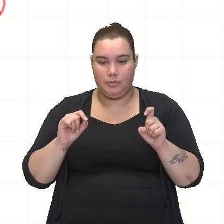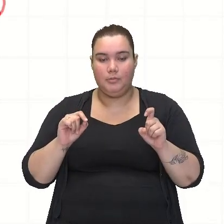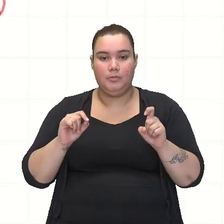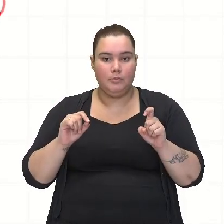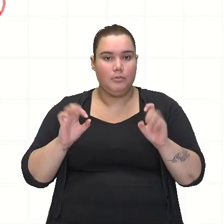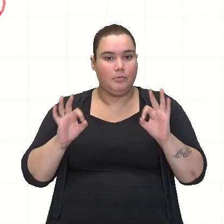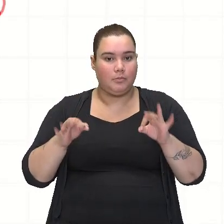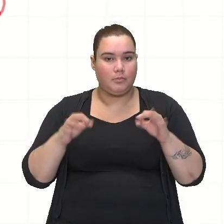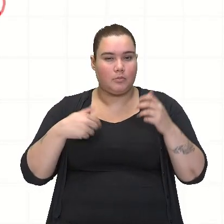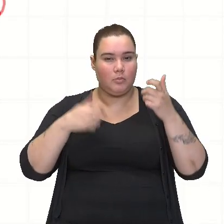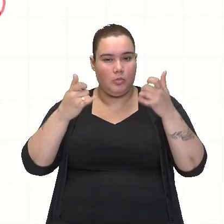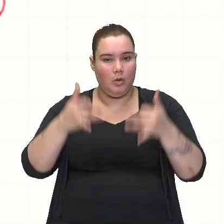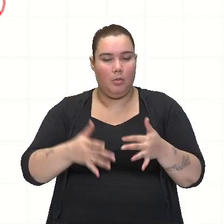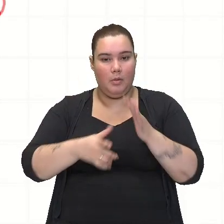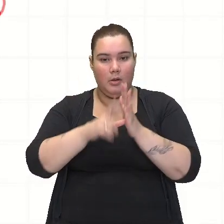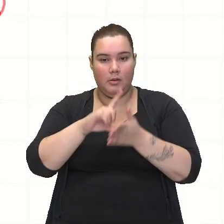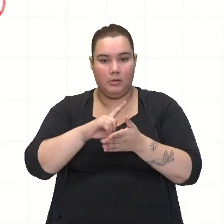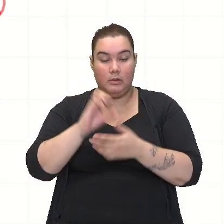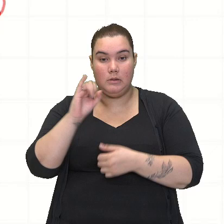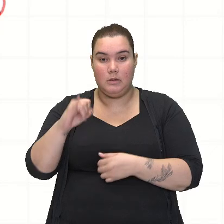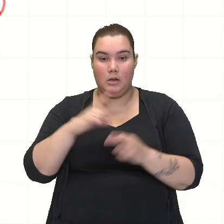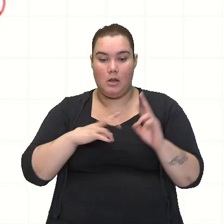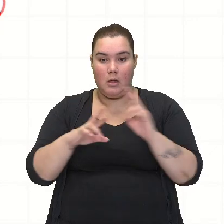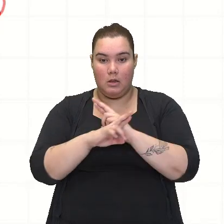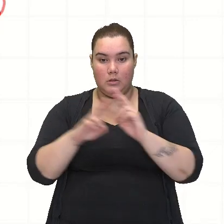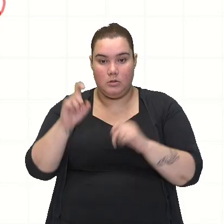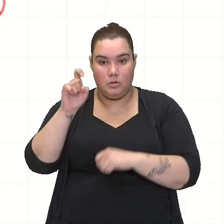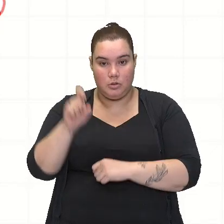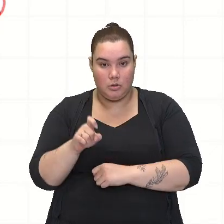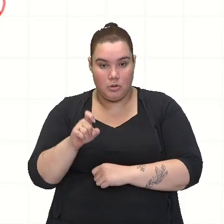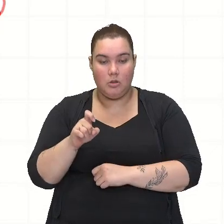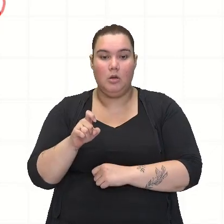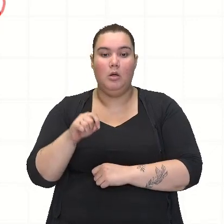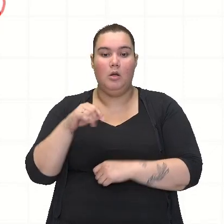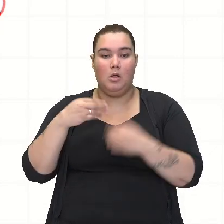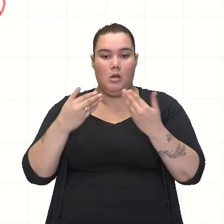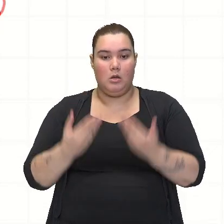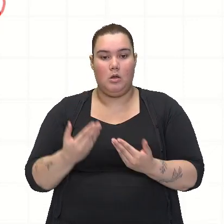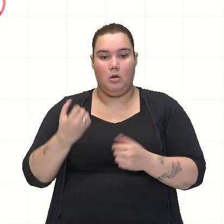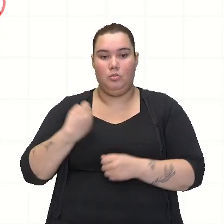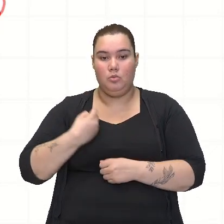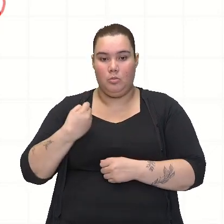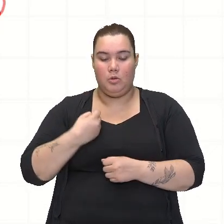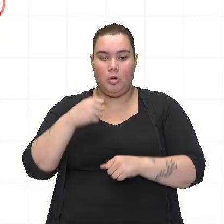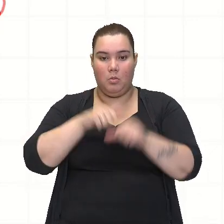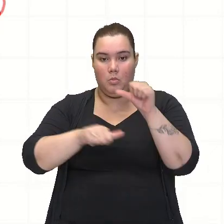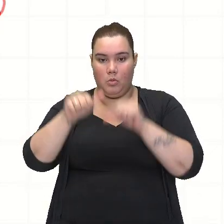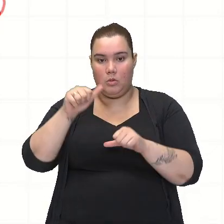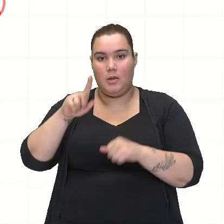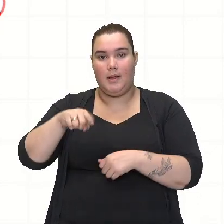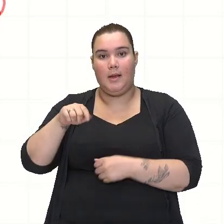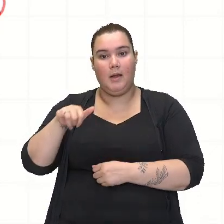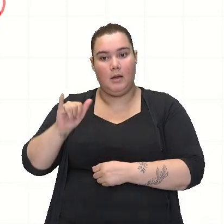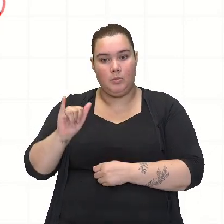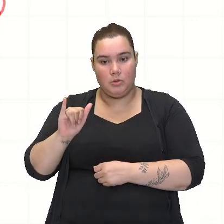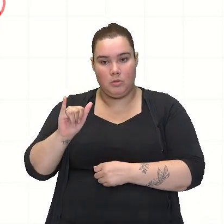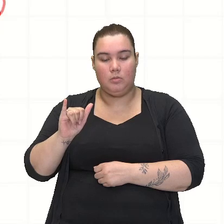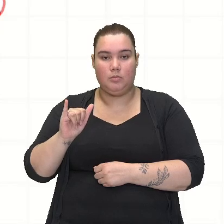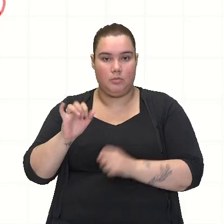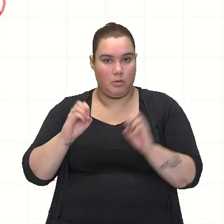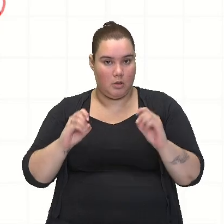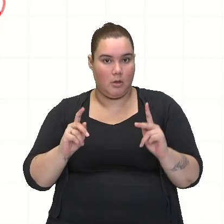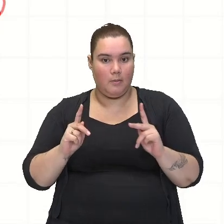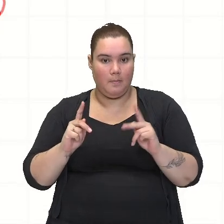falei anteriormente, se a reflexão está em relação ao X, a coordenada que vai ficar invertida é de Y,